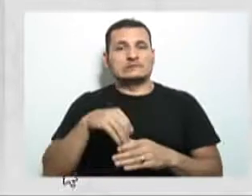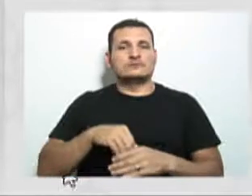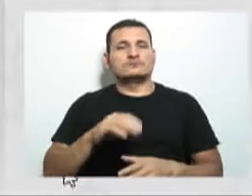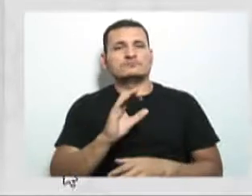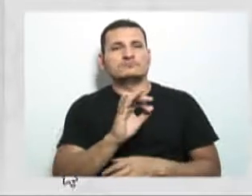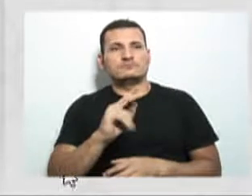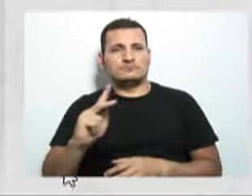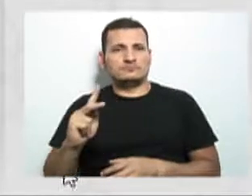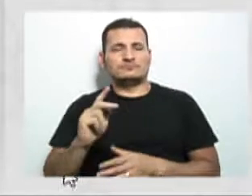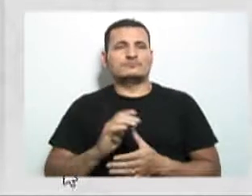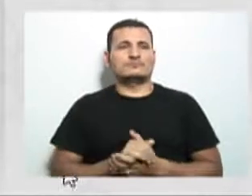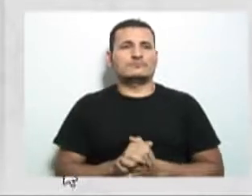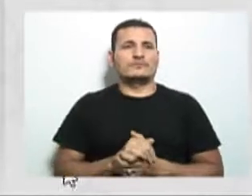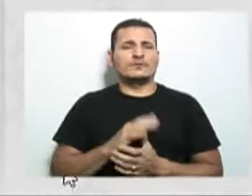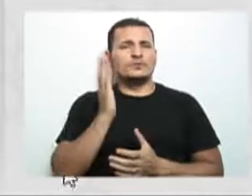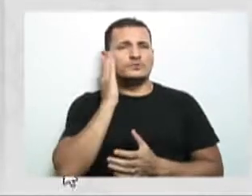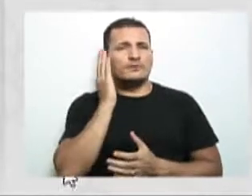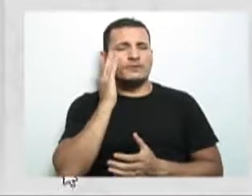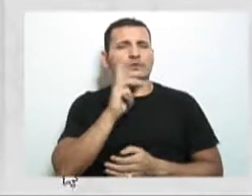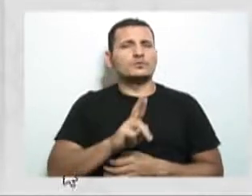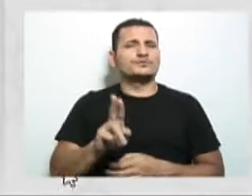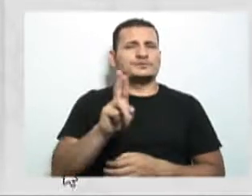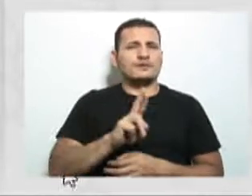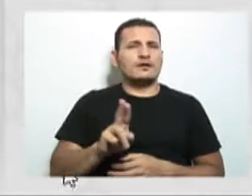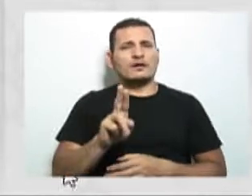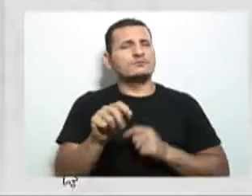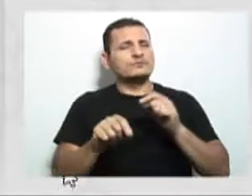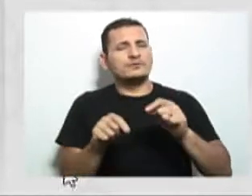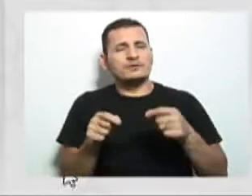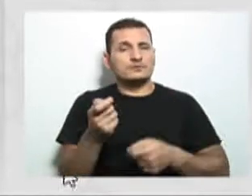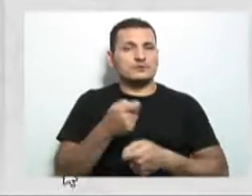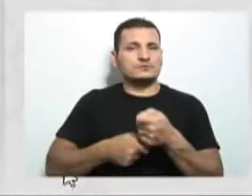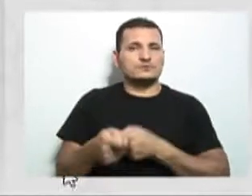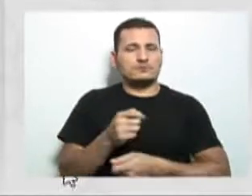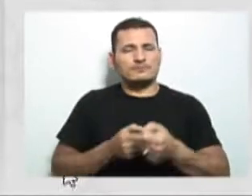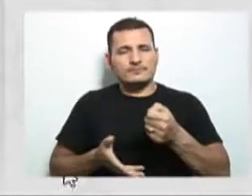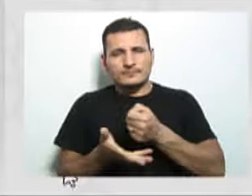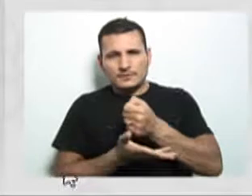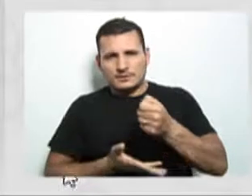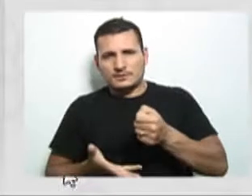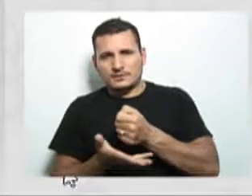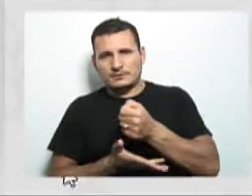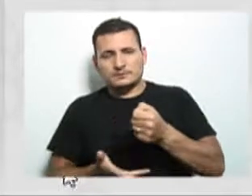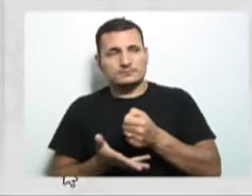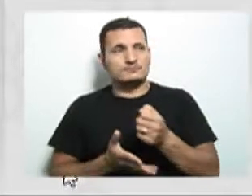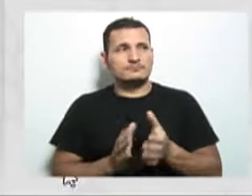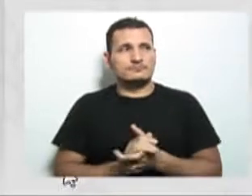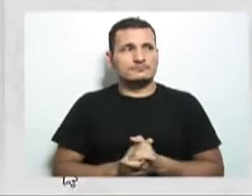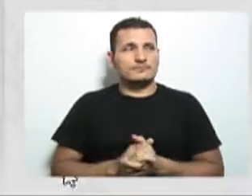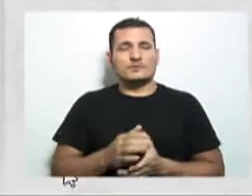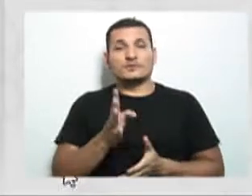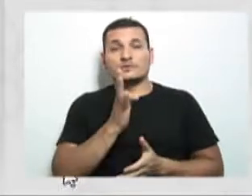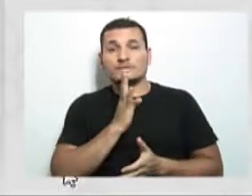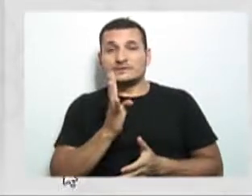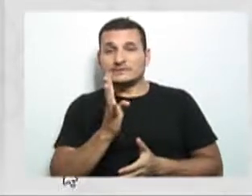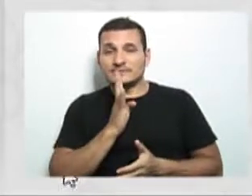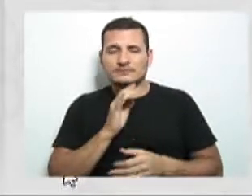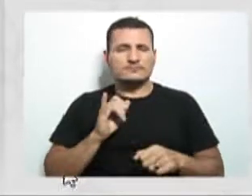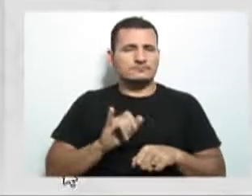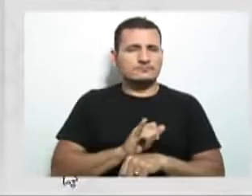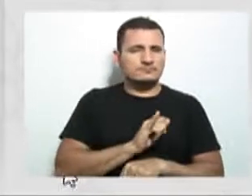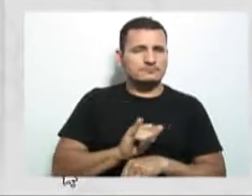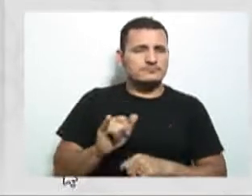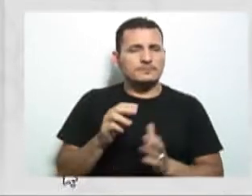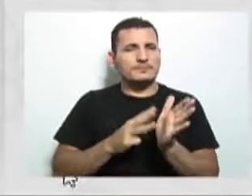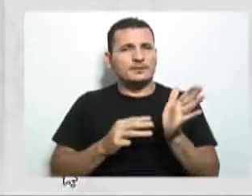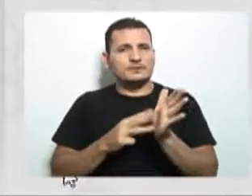claro, aplicar as variáveis básicas da negociação, conhecer as técnicas e métodos de